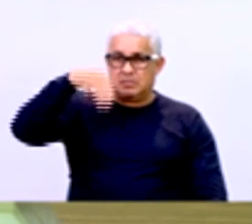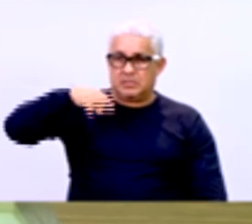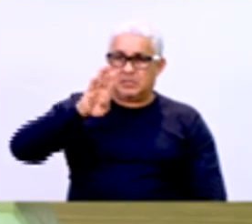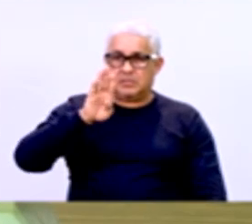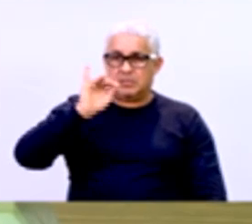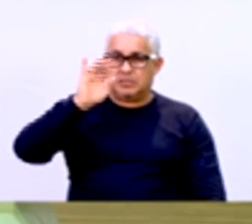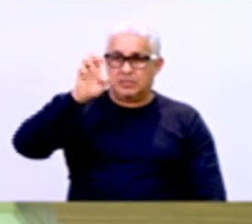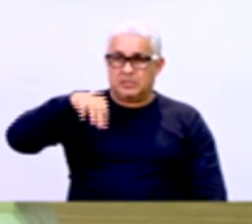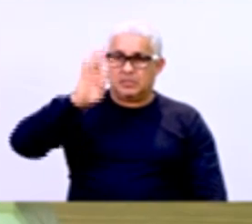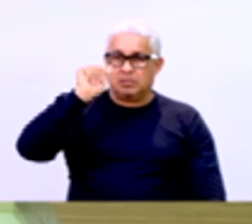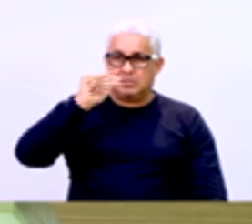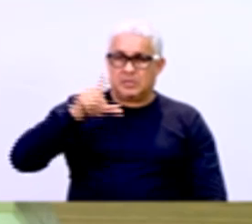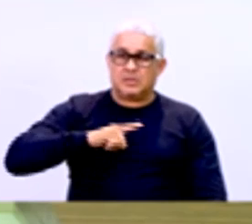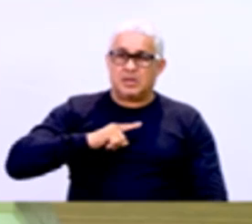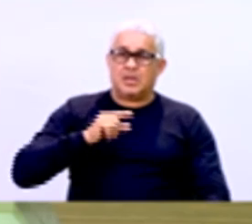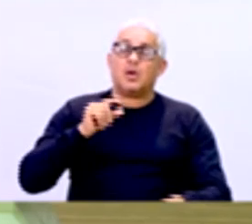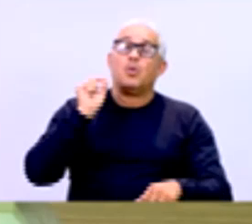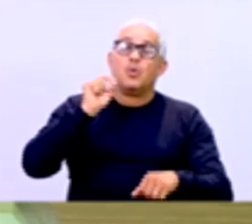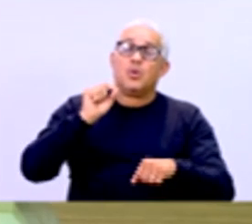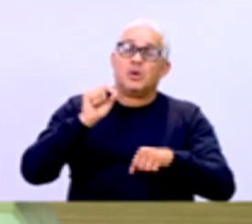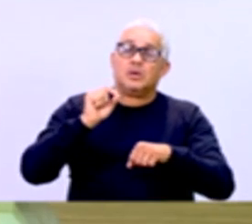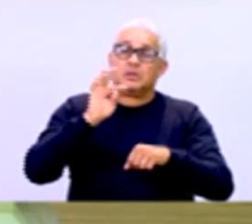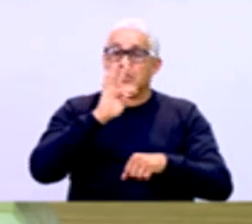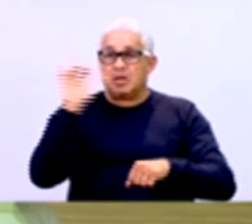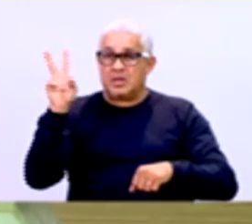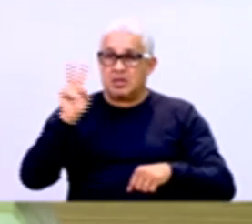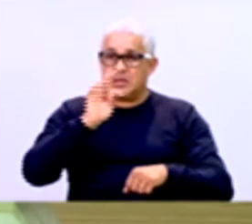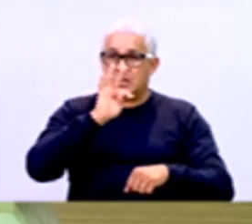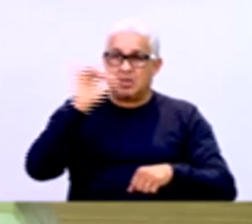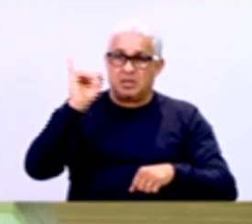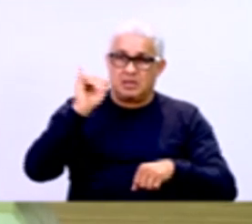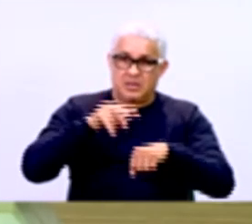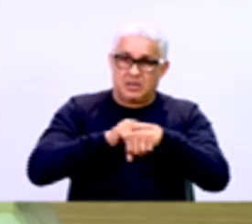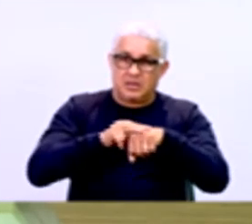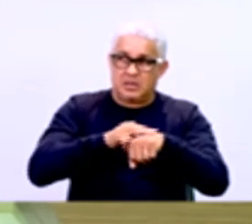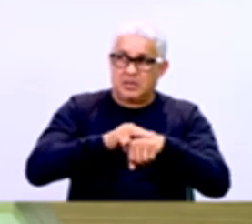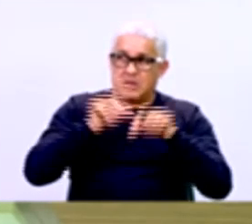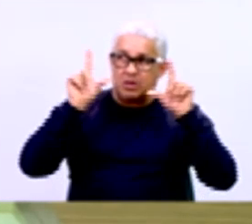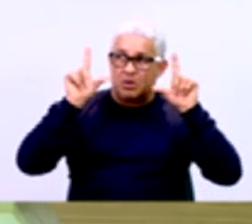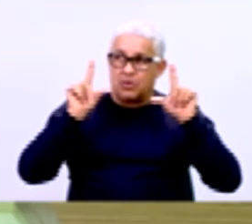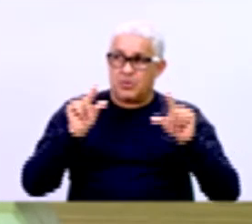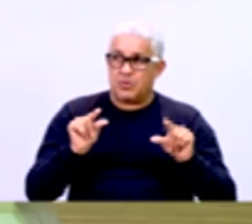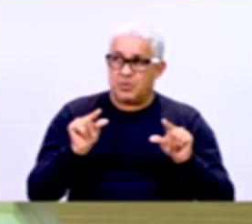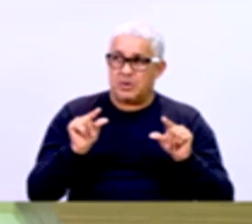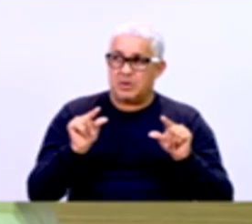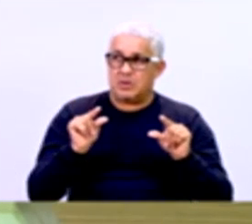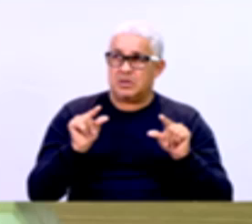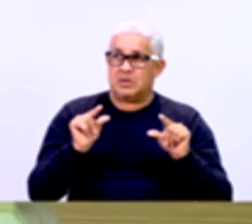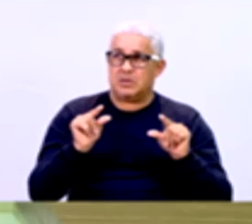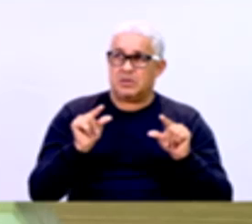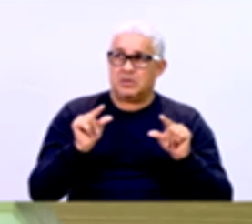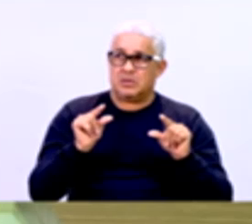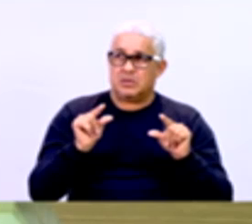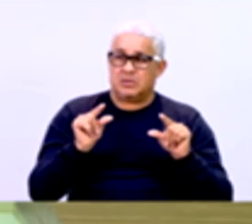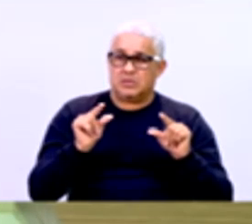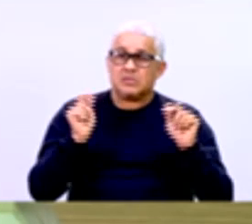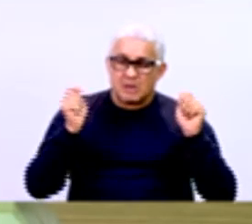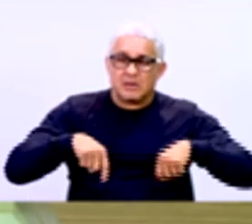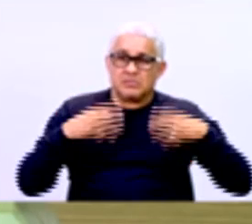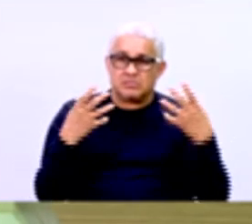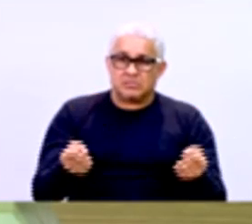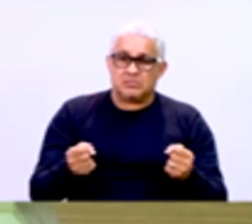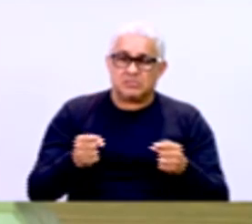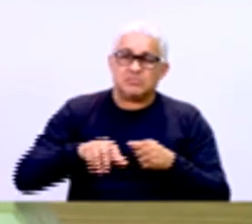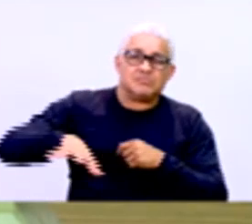Verde, com a sustentabilidade, não é eliminar esses impactos, mas sim reduzi-los, torná-los ao nível aceitável para o